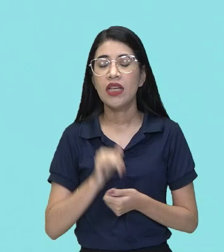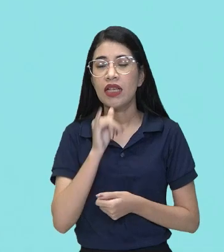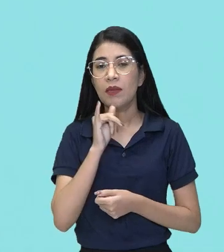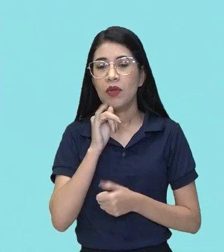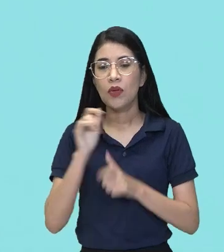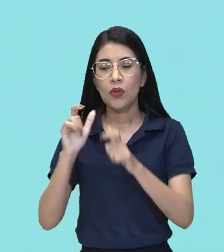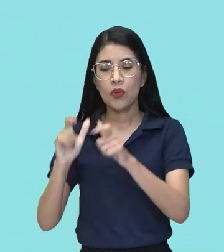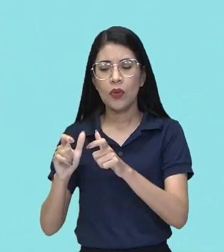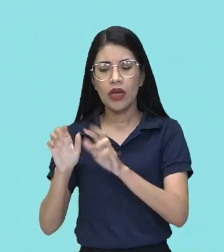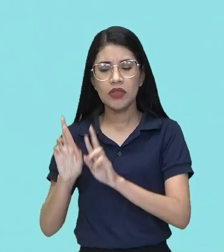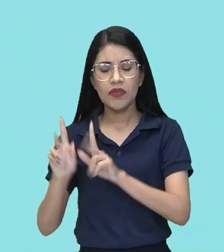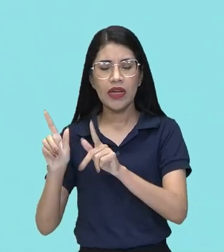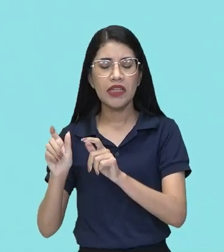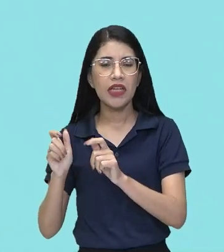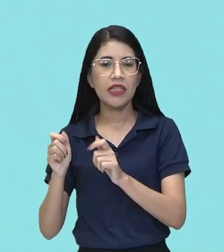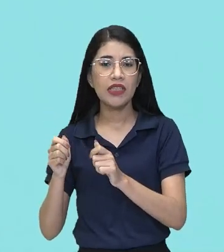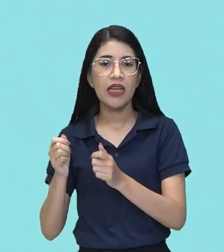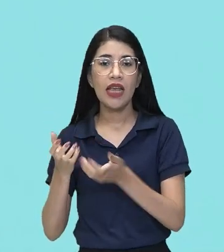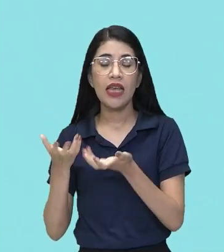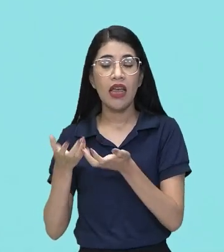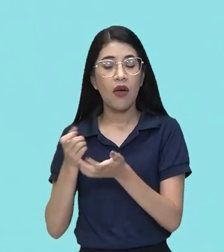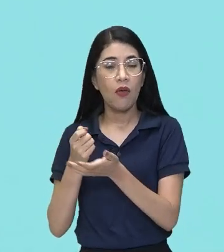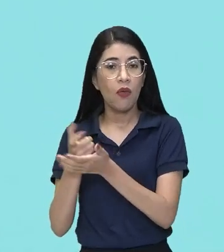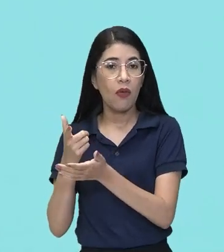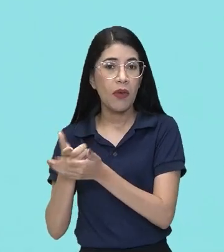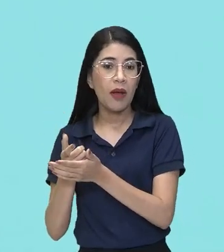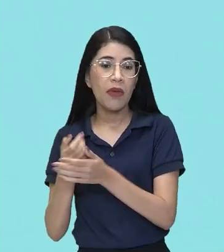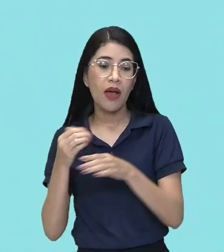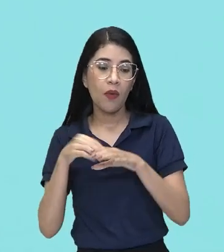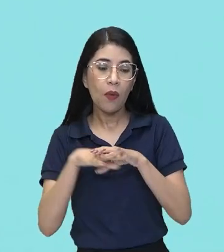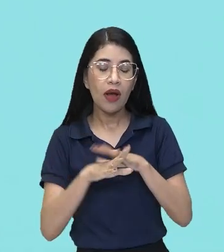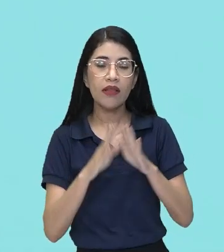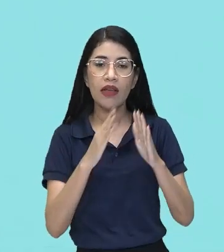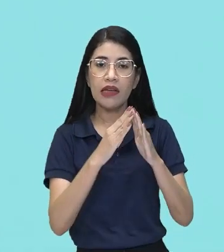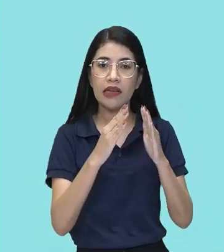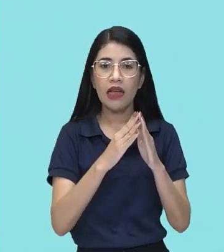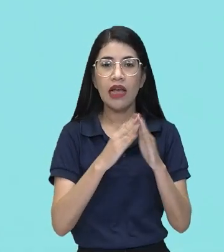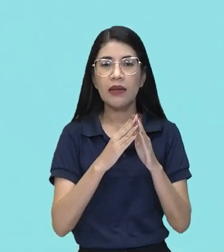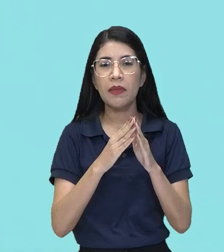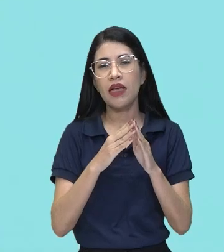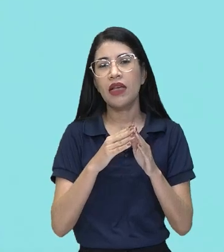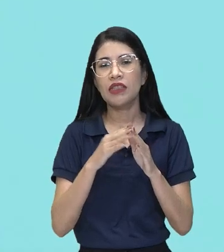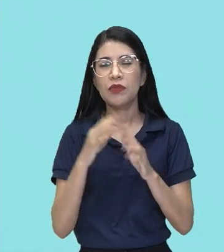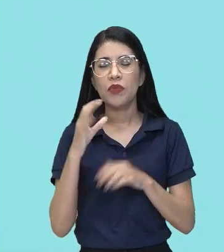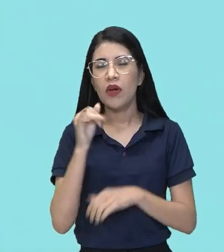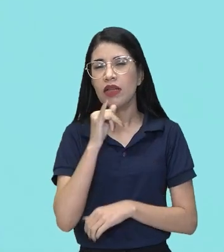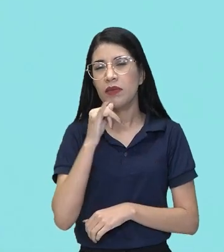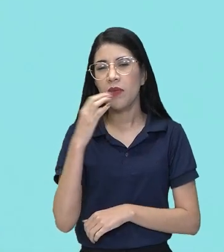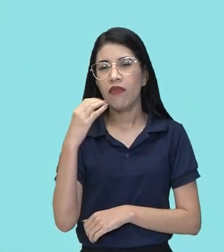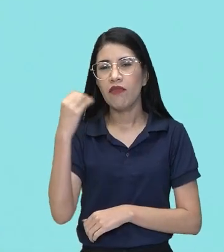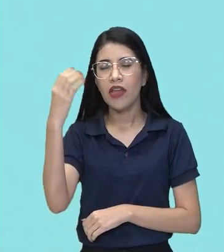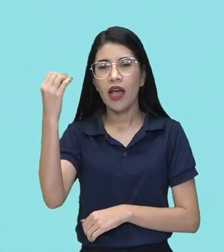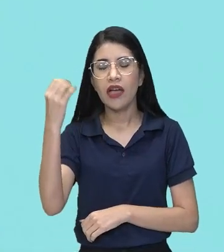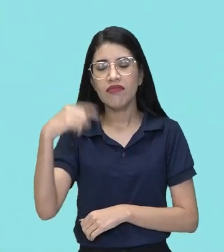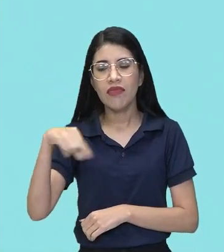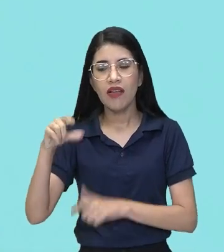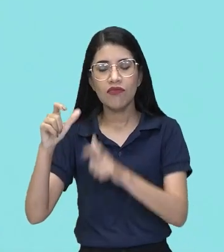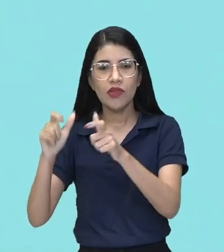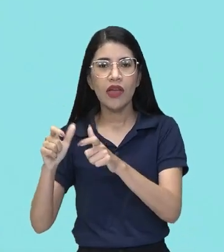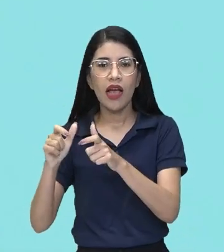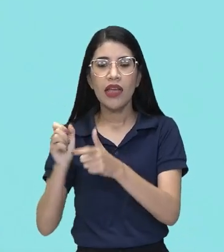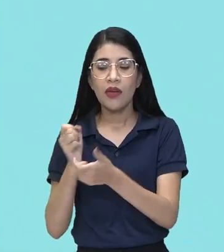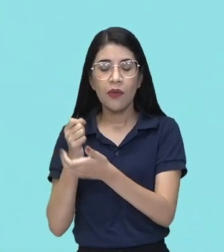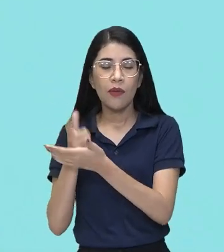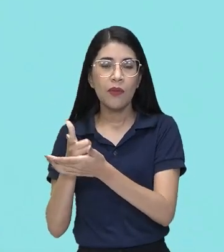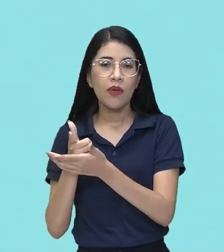gente quer comprar para ter em casa, para se recordar de uma visita, até de uma viagem que a gente fez. Então, muitos